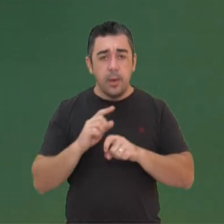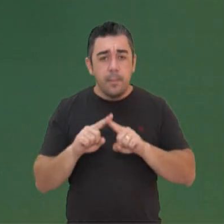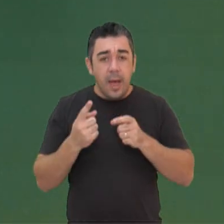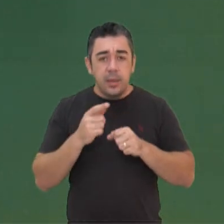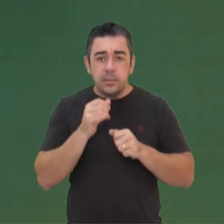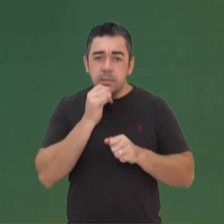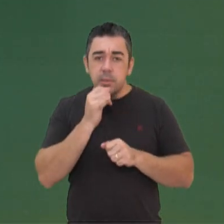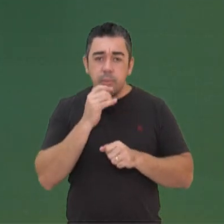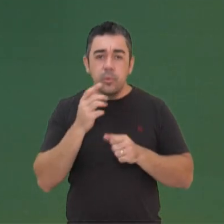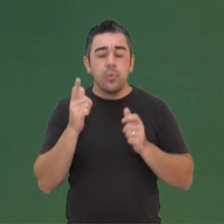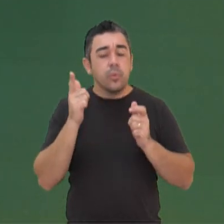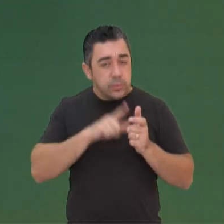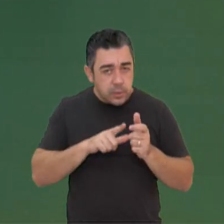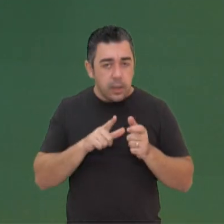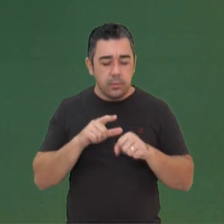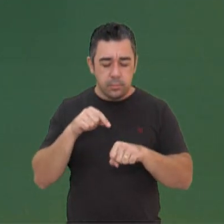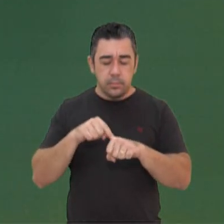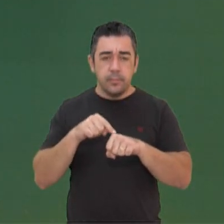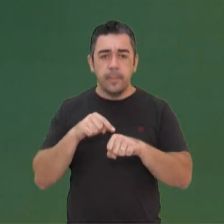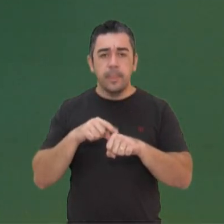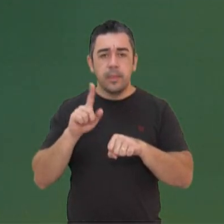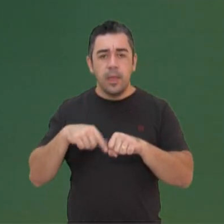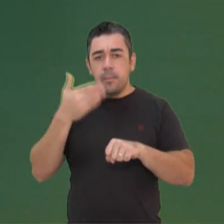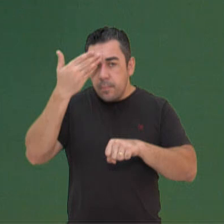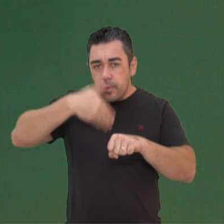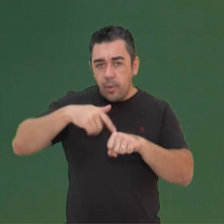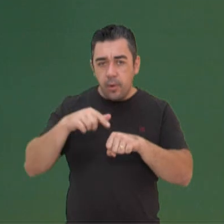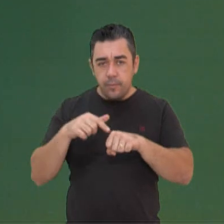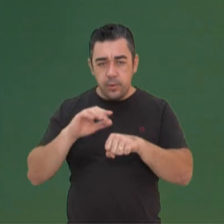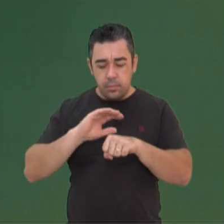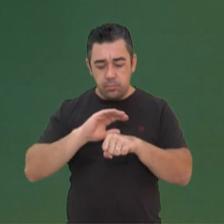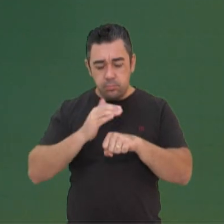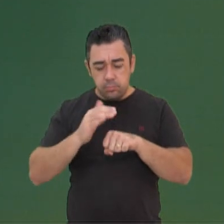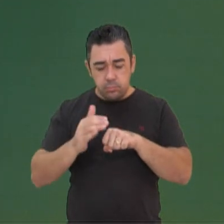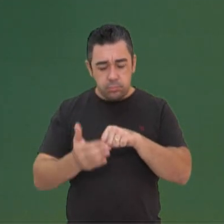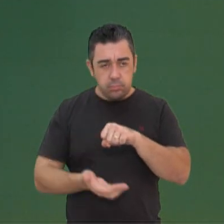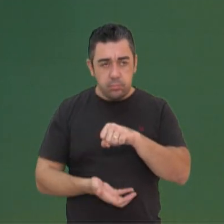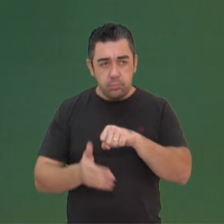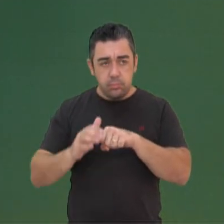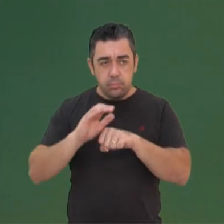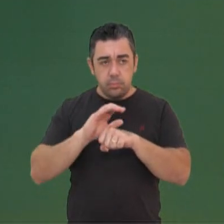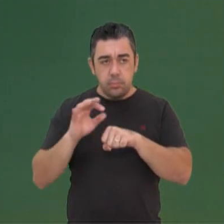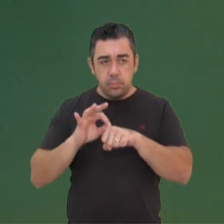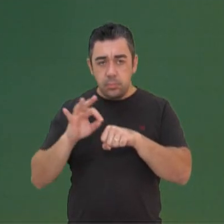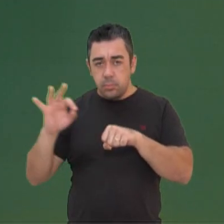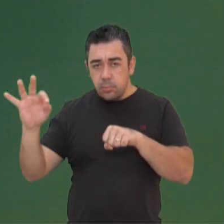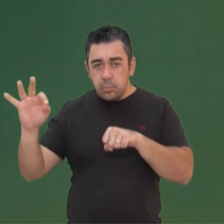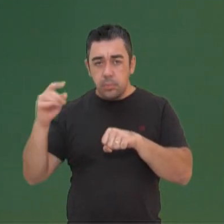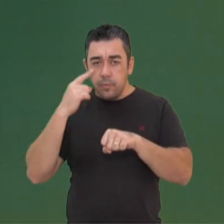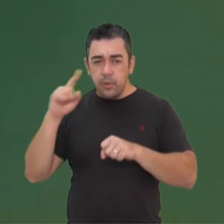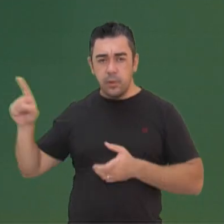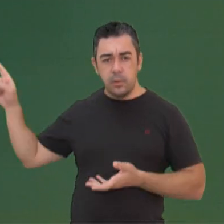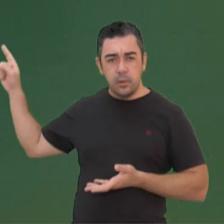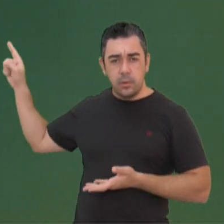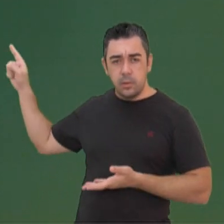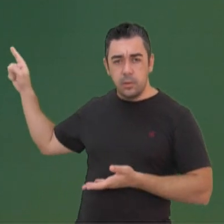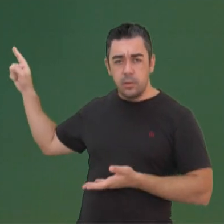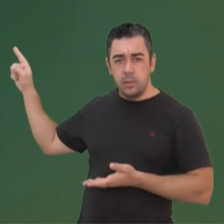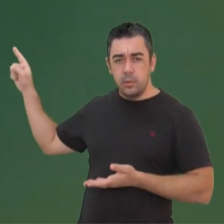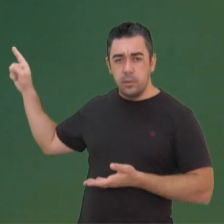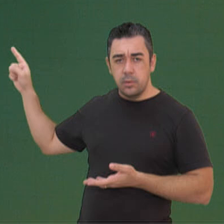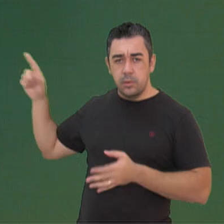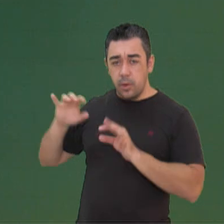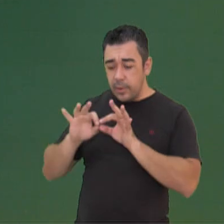carga menor, chamada carga de prova, nos seus arredores. Então você vem aqui e prende essa carga a uma certa distância